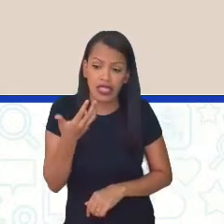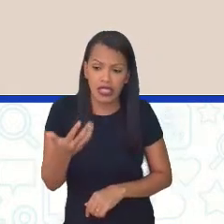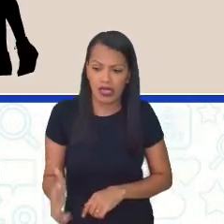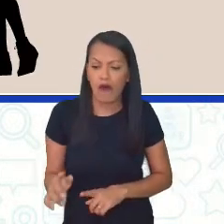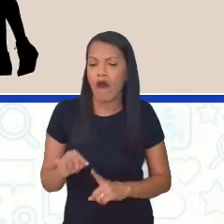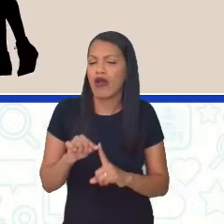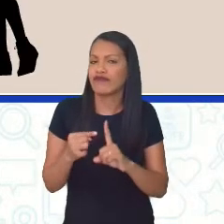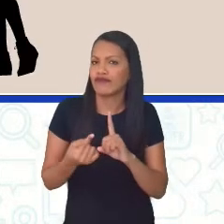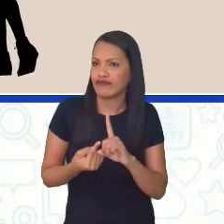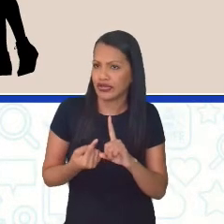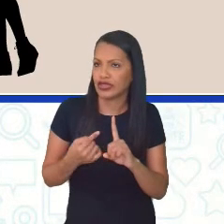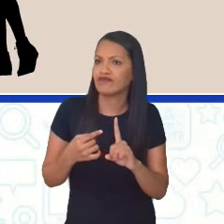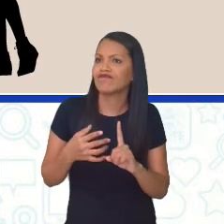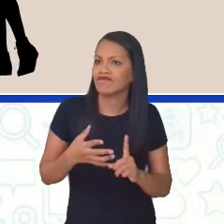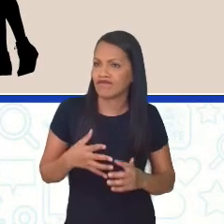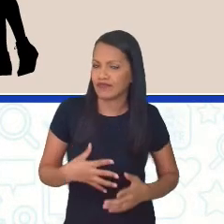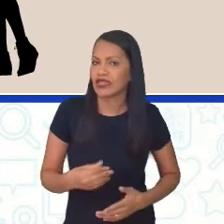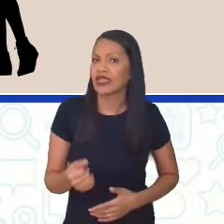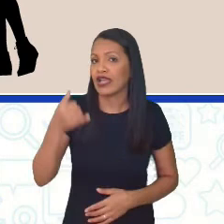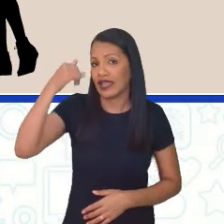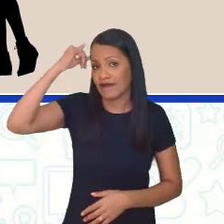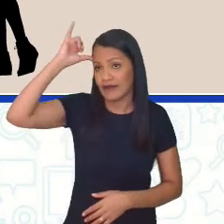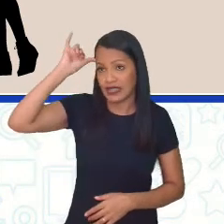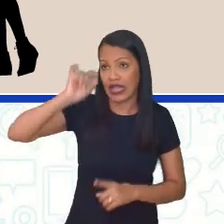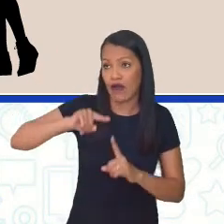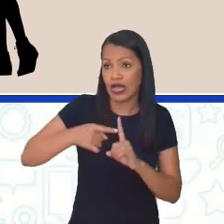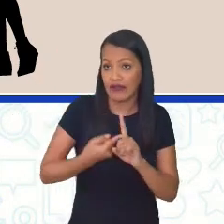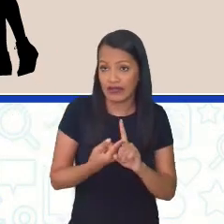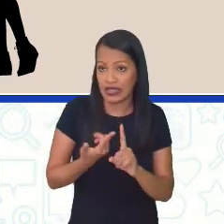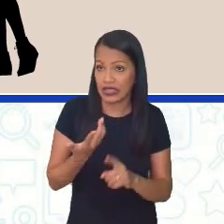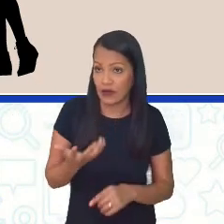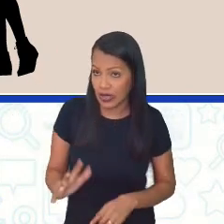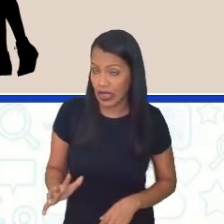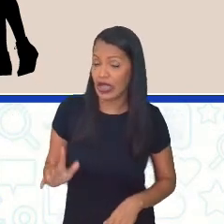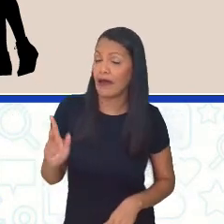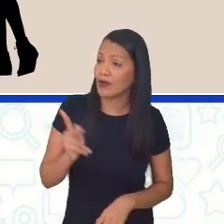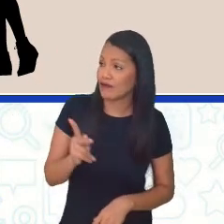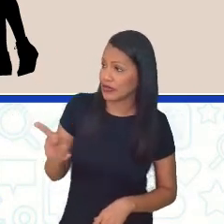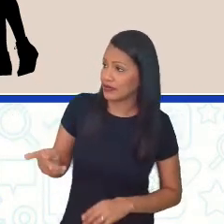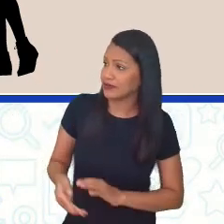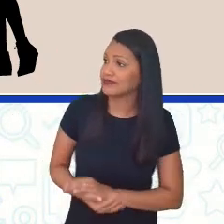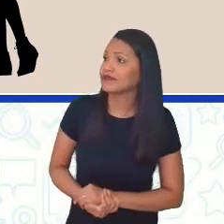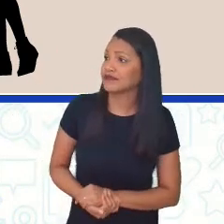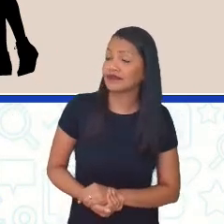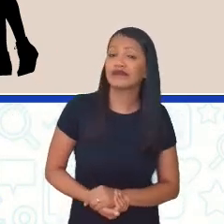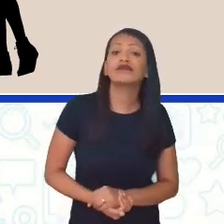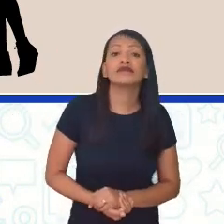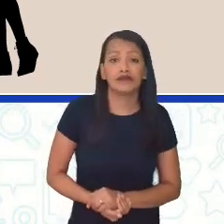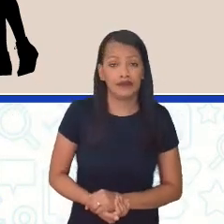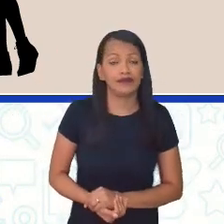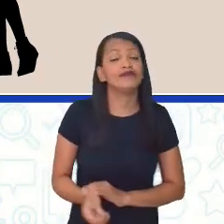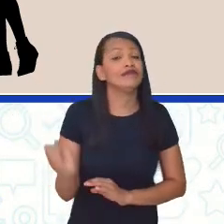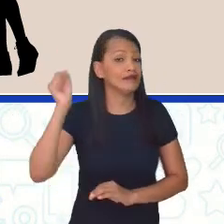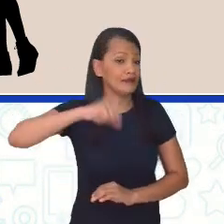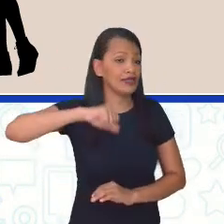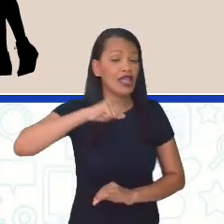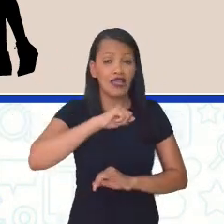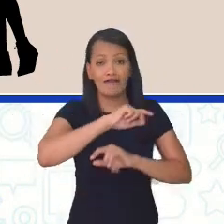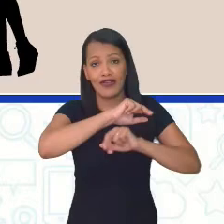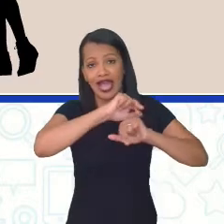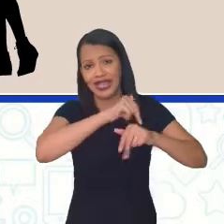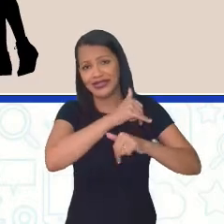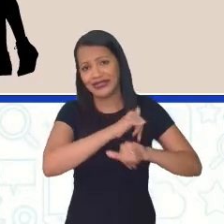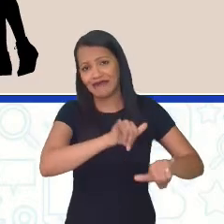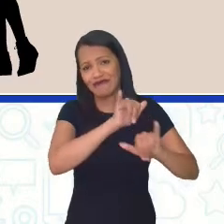quer engravidar e quer evitar uma gravidez indesejada. Não é isso, professora Isabel? Pois é, professora Cláudia, muitas informações, né,